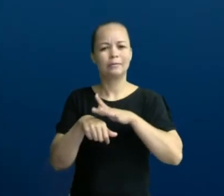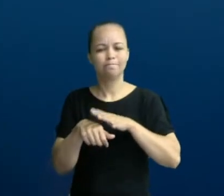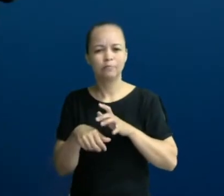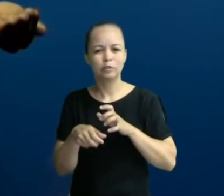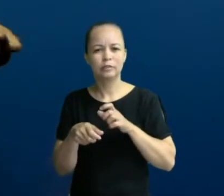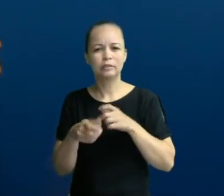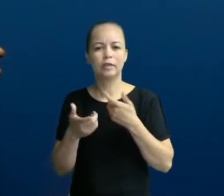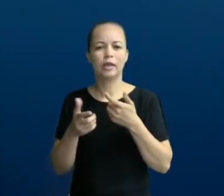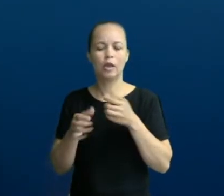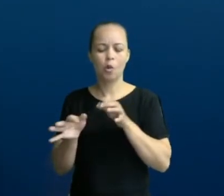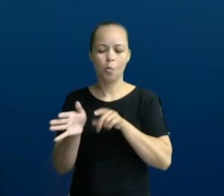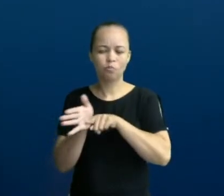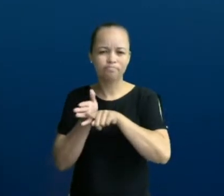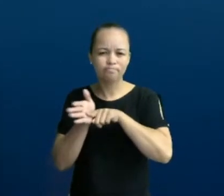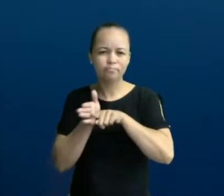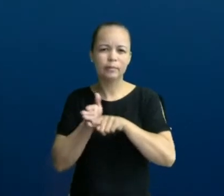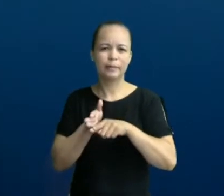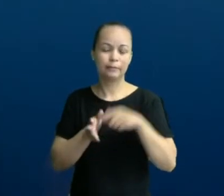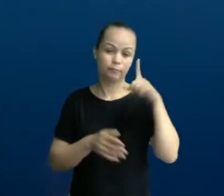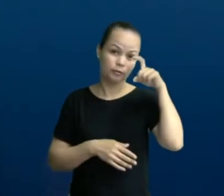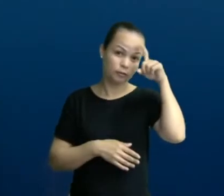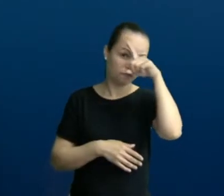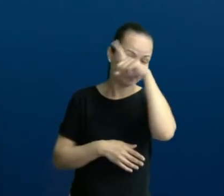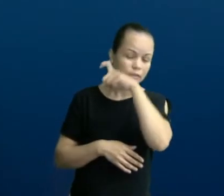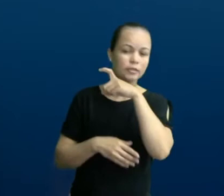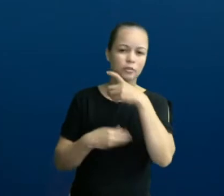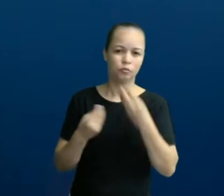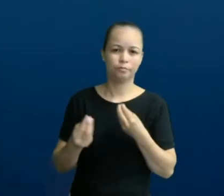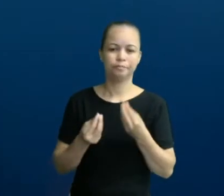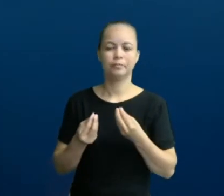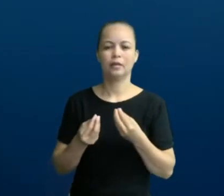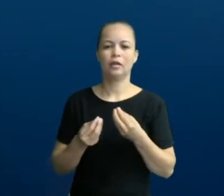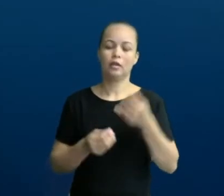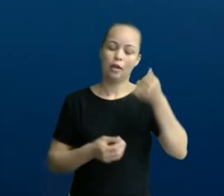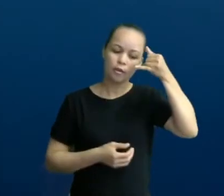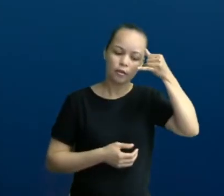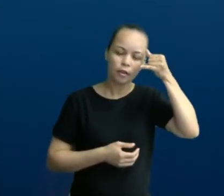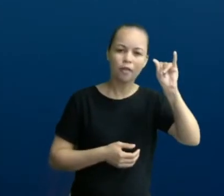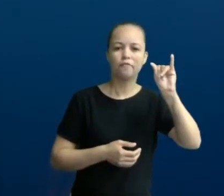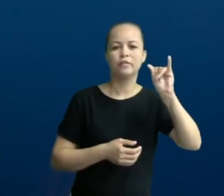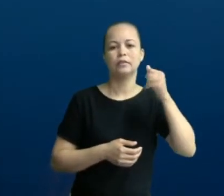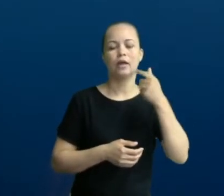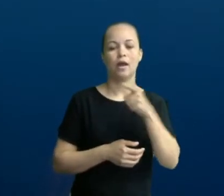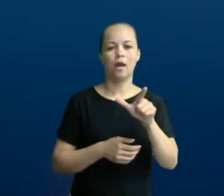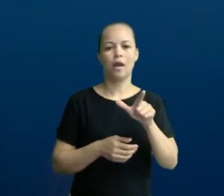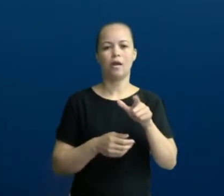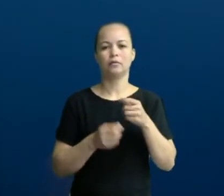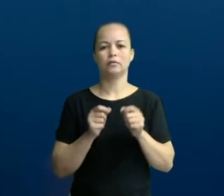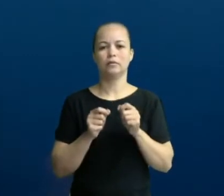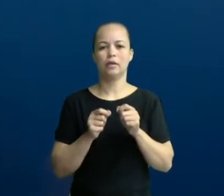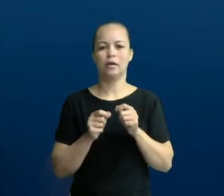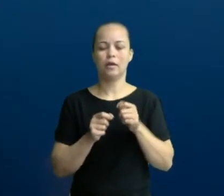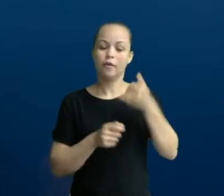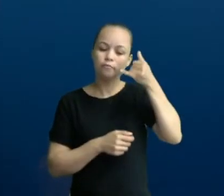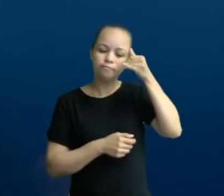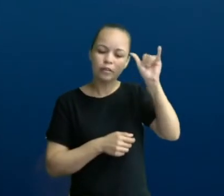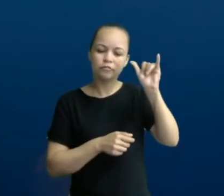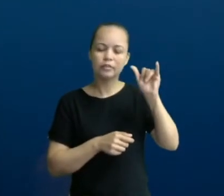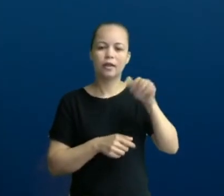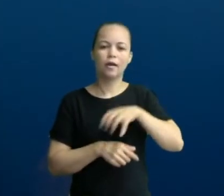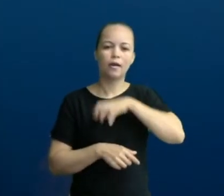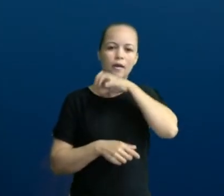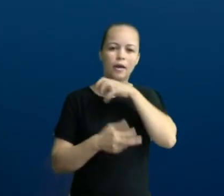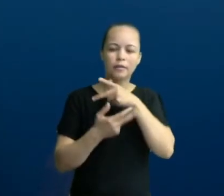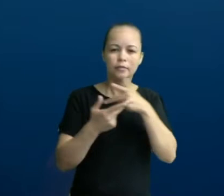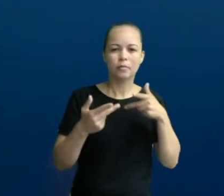vezes inviável ser feito. E ele é uma forma também de evitar, ou seja, um método também profilático, é tentar evitar